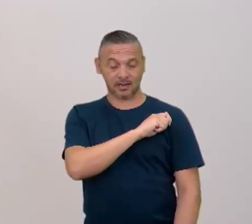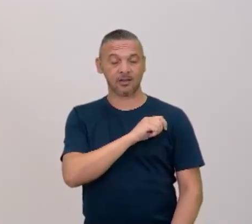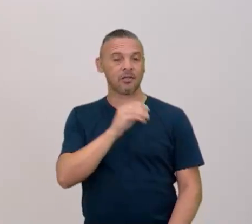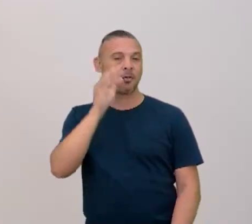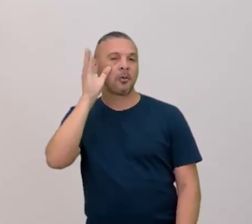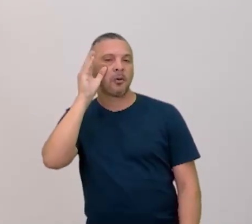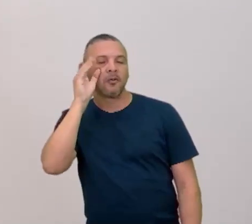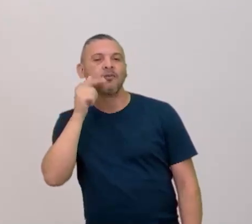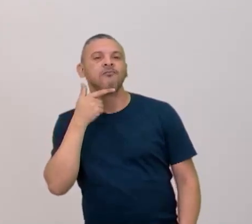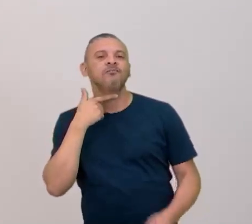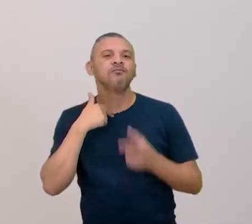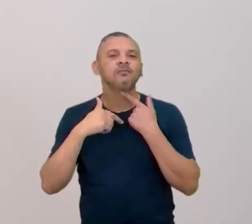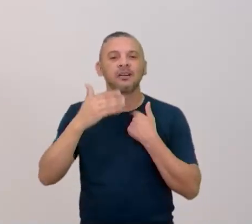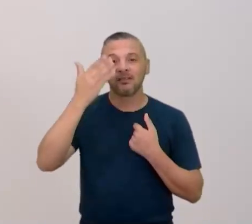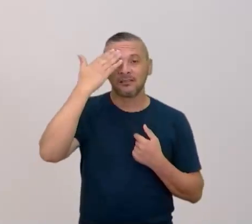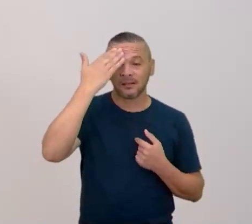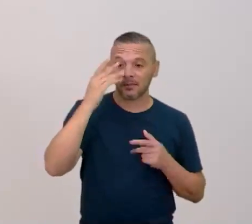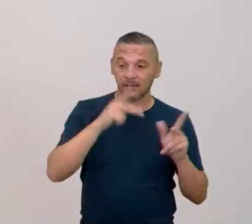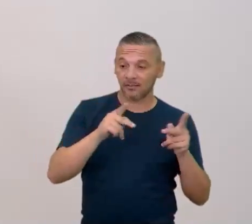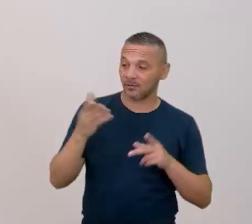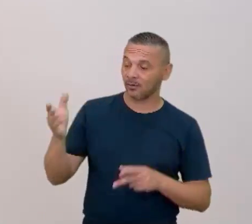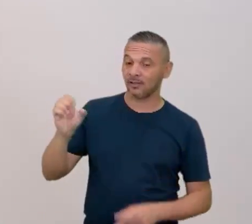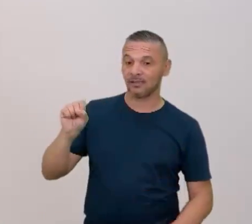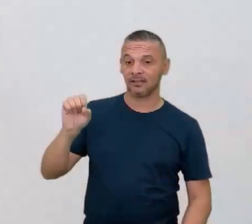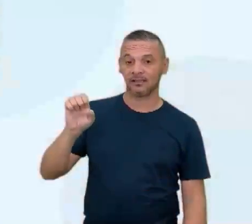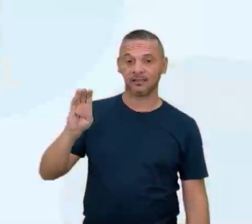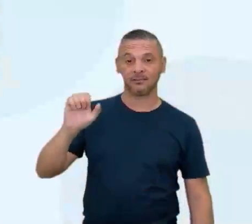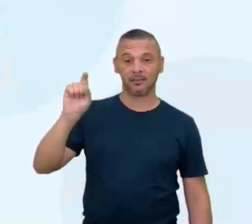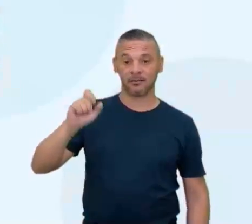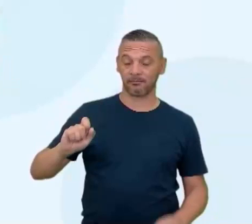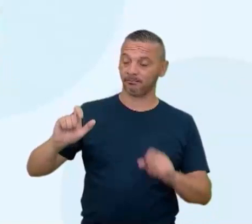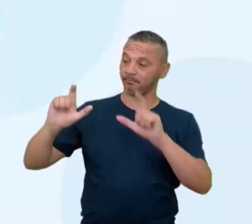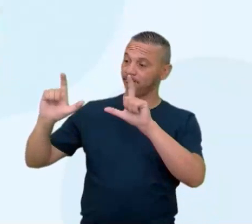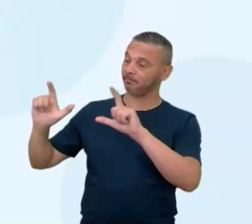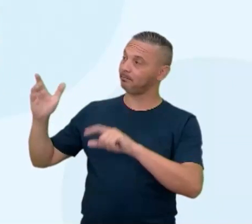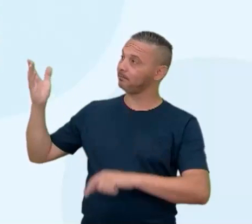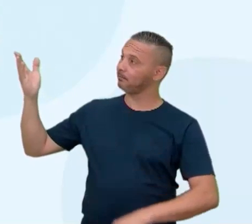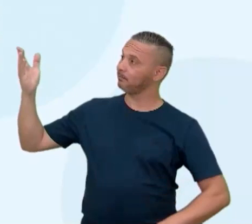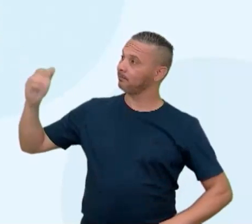aí em saber mais um pouquinho sobre o professor Seba. Então, na tela.